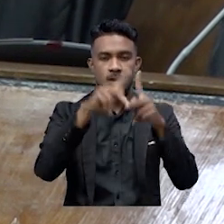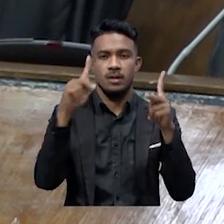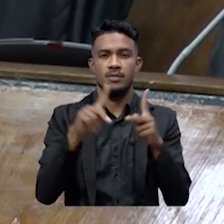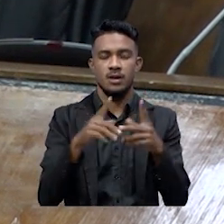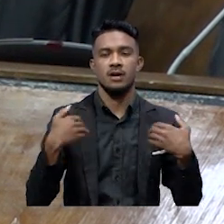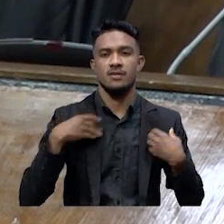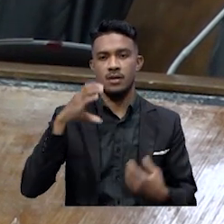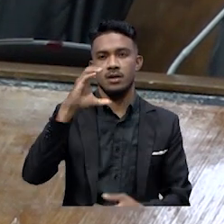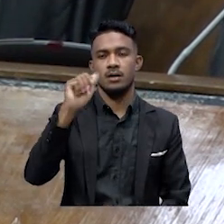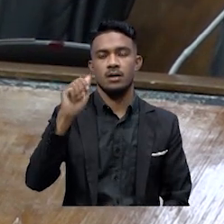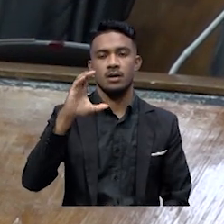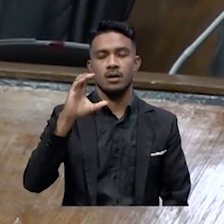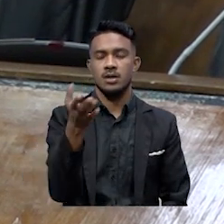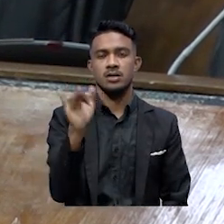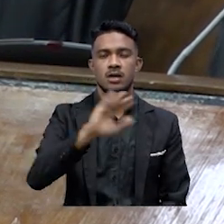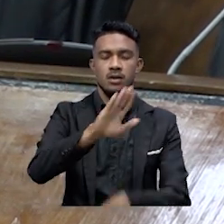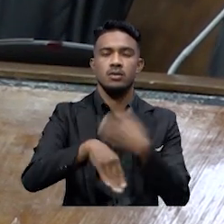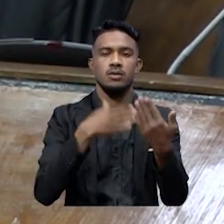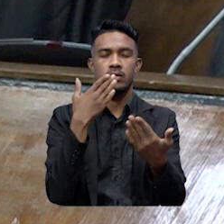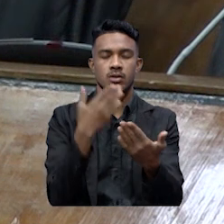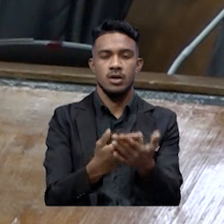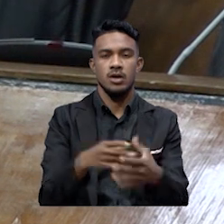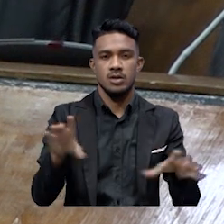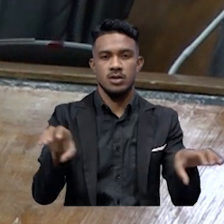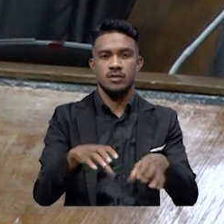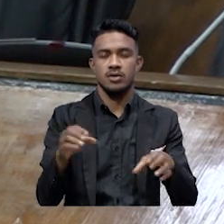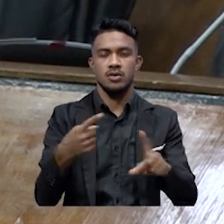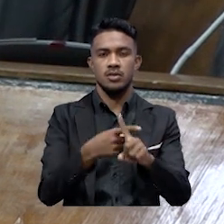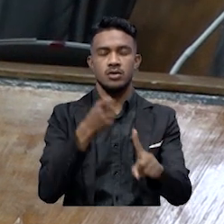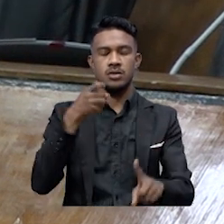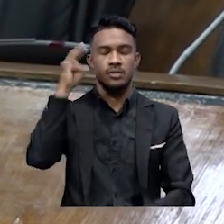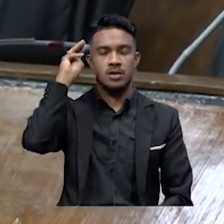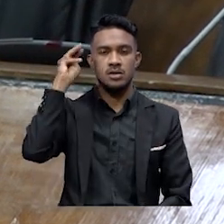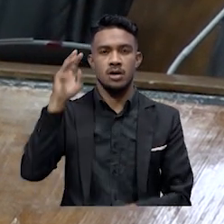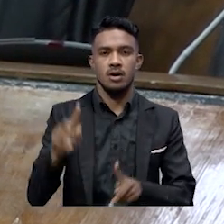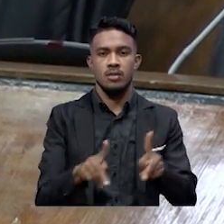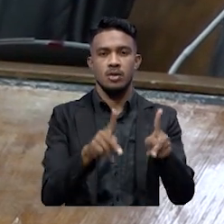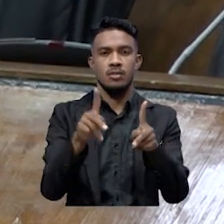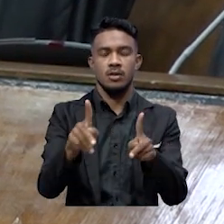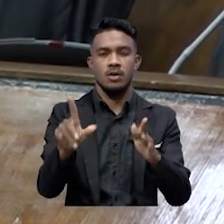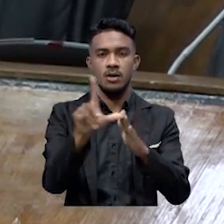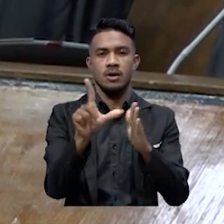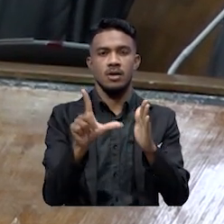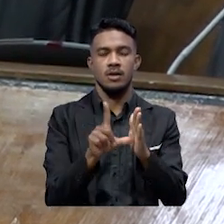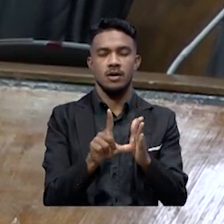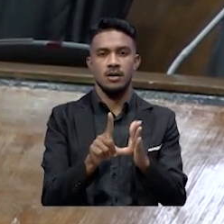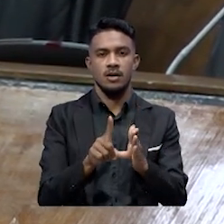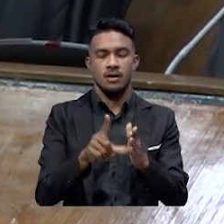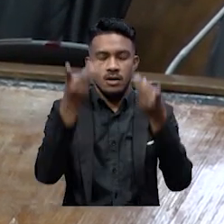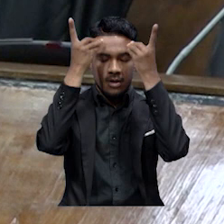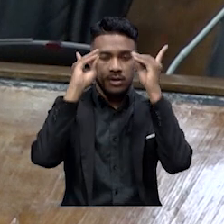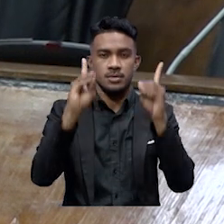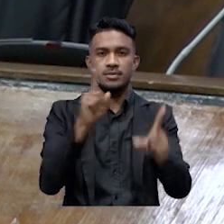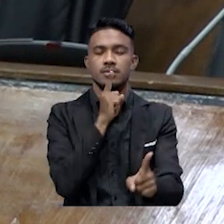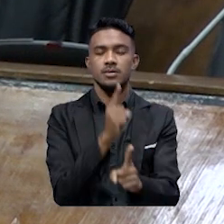kak, nebe Sira hutu heta delegação competência husi Ministério Público. E lei nemos define claro liutan